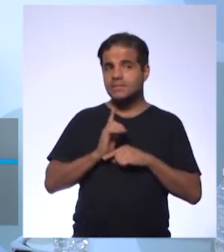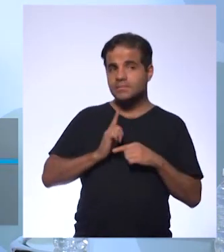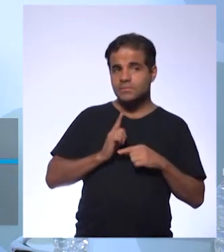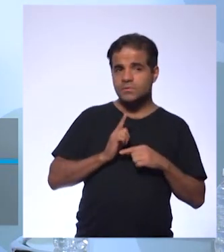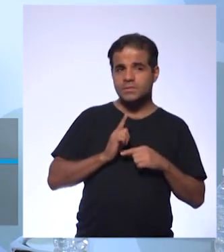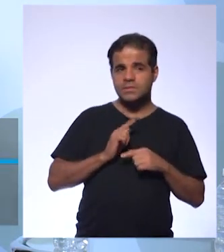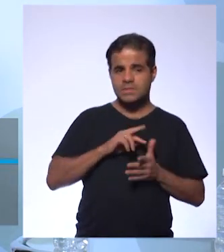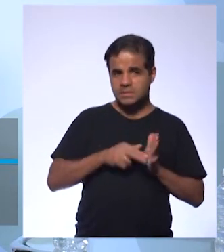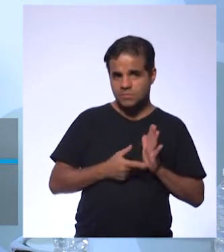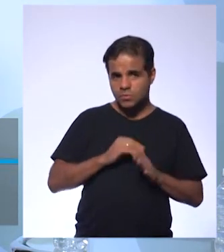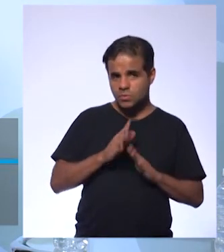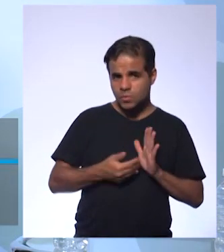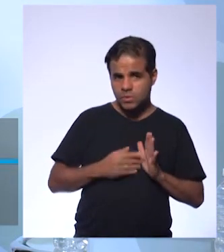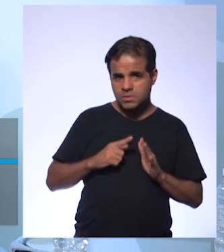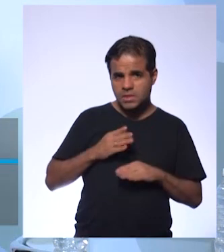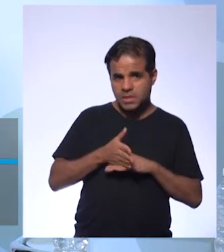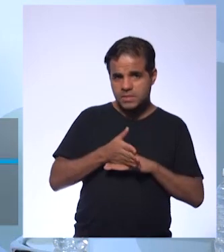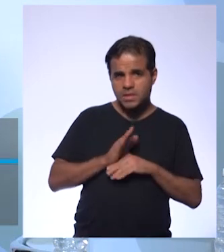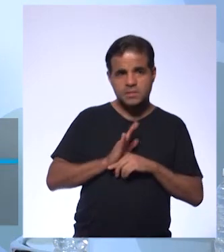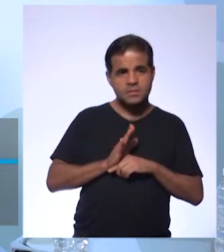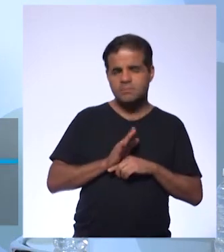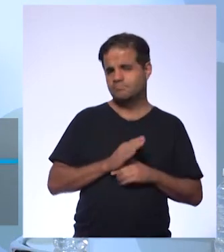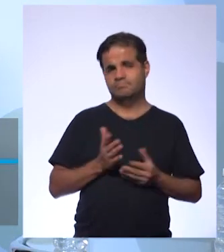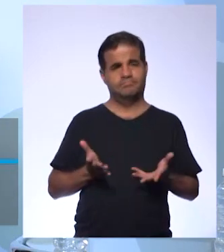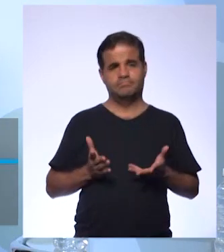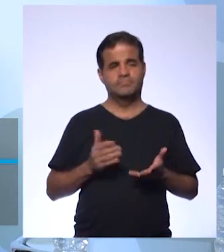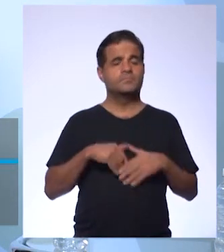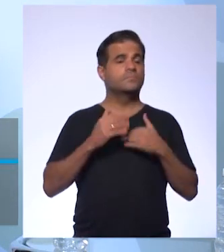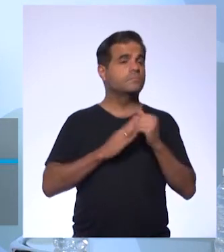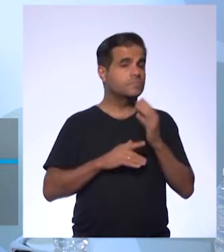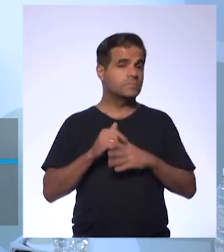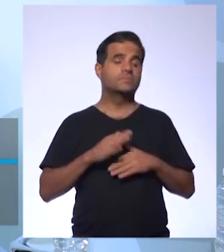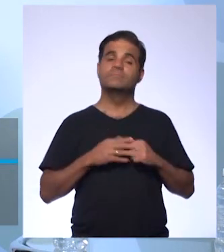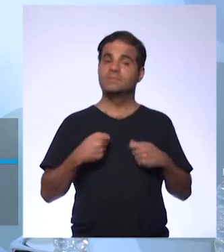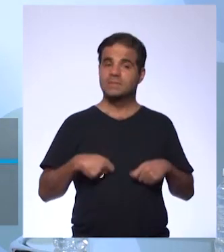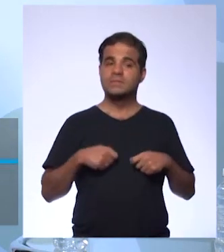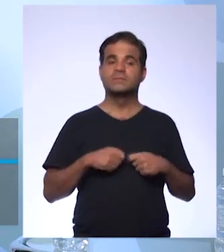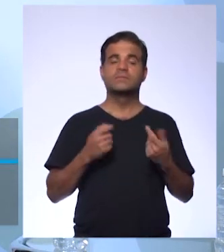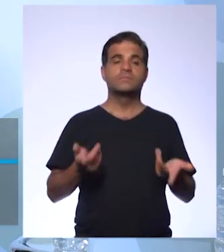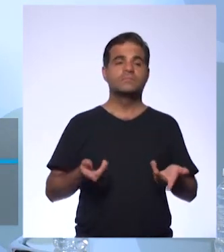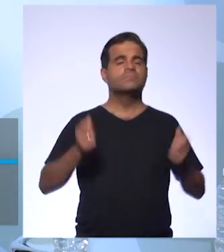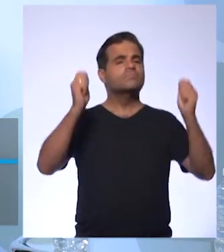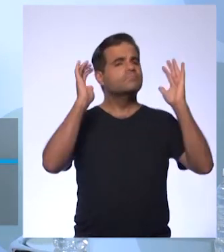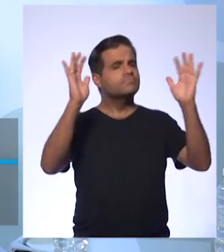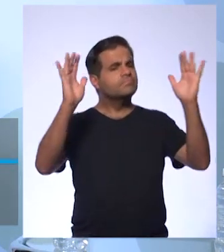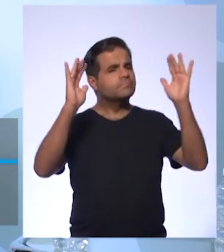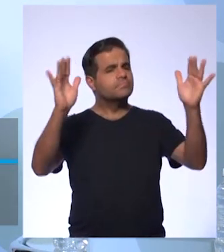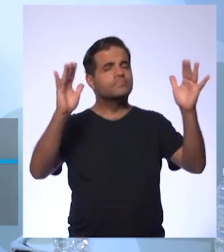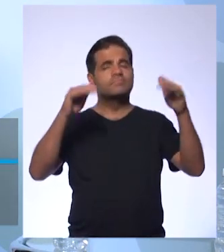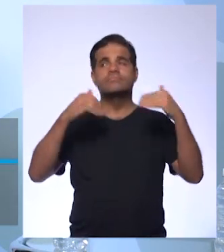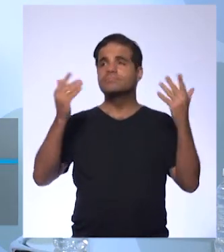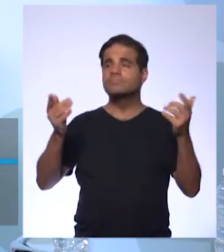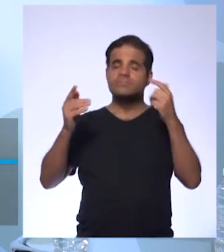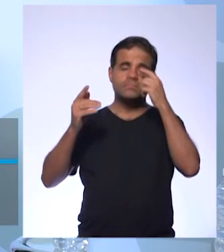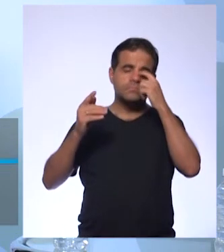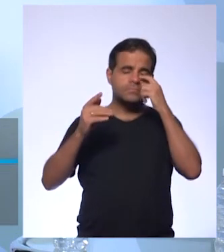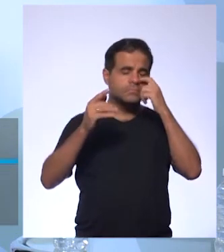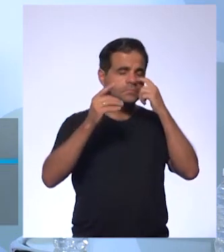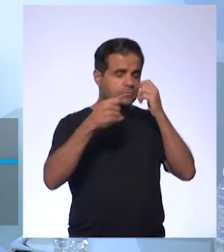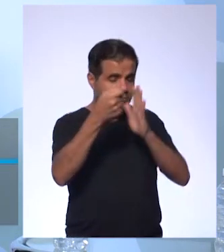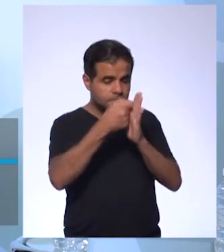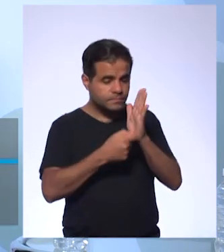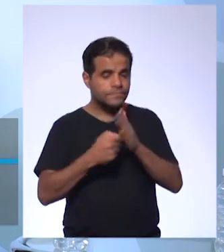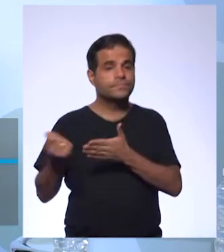que todo mundo tenha acesso ao cinema. Então, quais ações precisam ser feitas? Então, pensar sempre também na